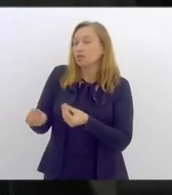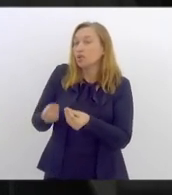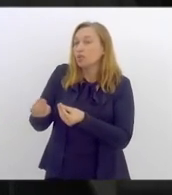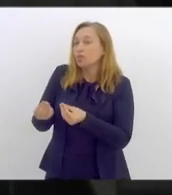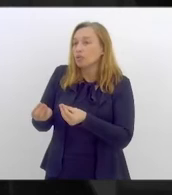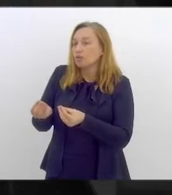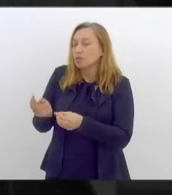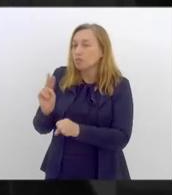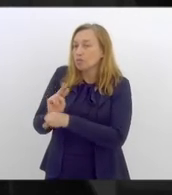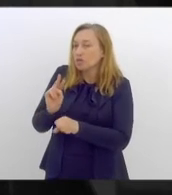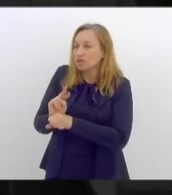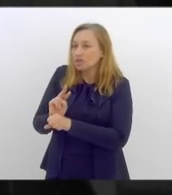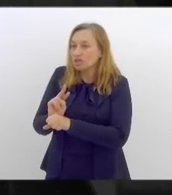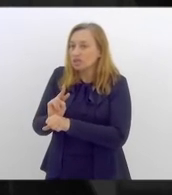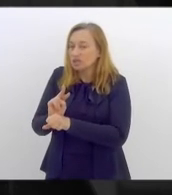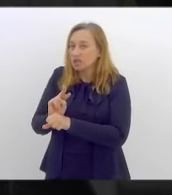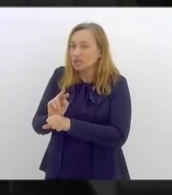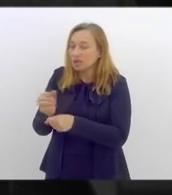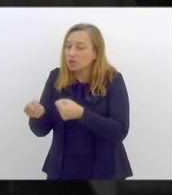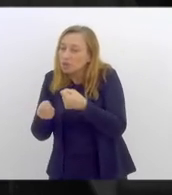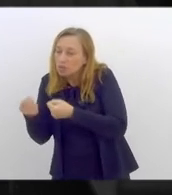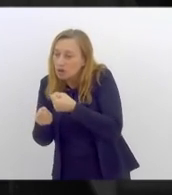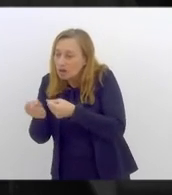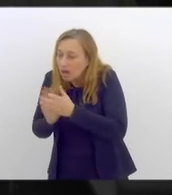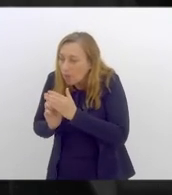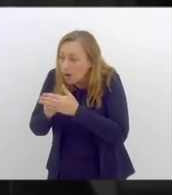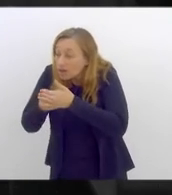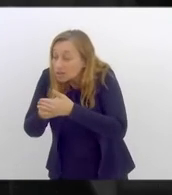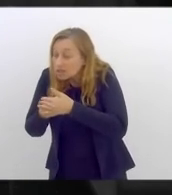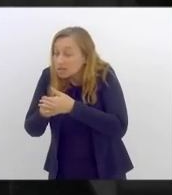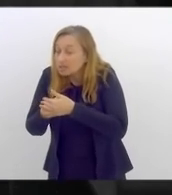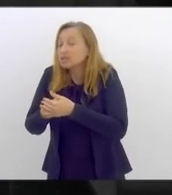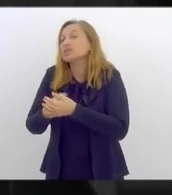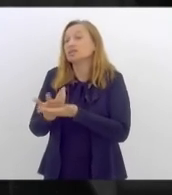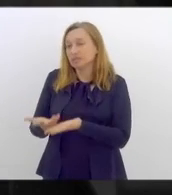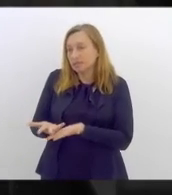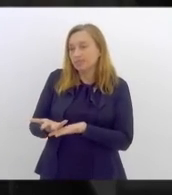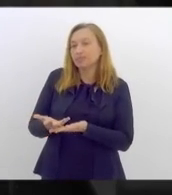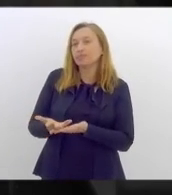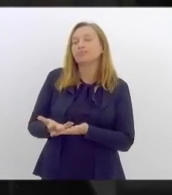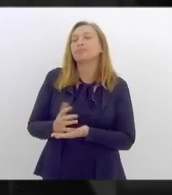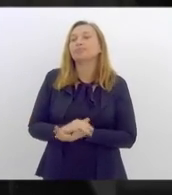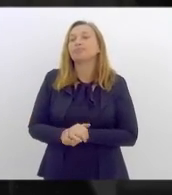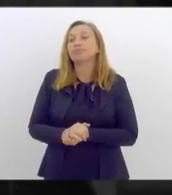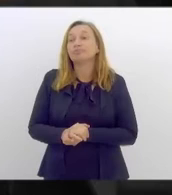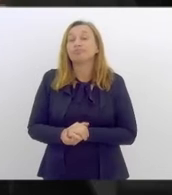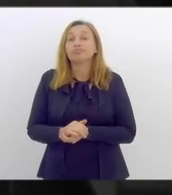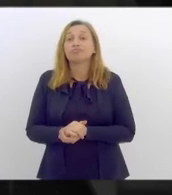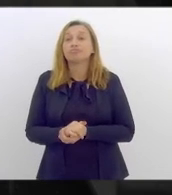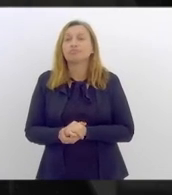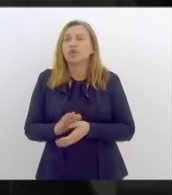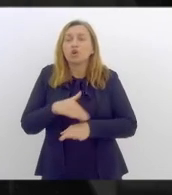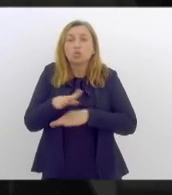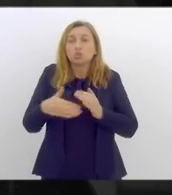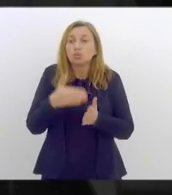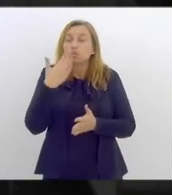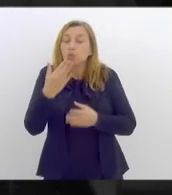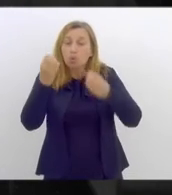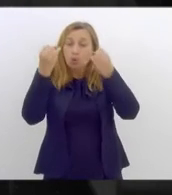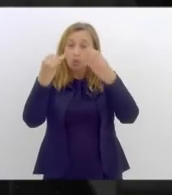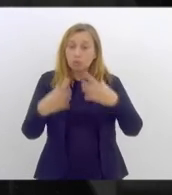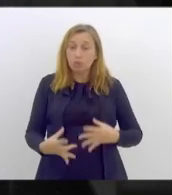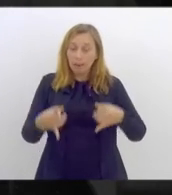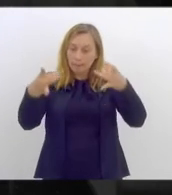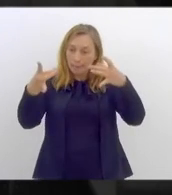carros mas na parte dianteira dos carros Onde está o motor e portanto são áreas mais intransponíveis para as balas ou seja todo esse tipo de explicando